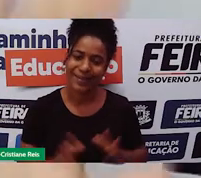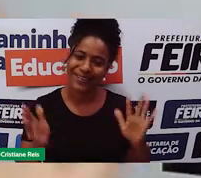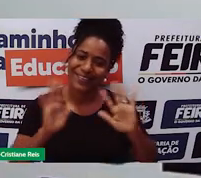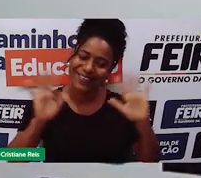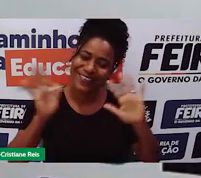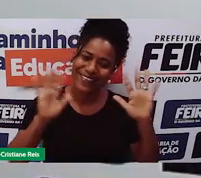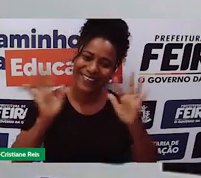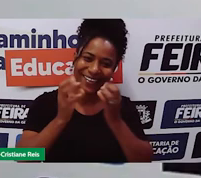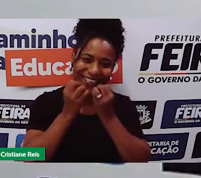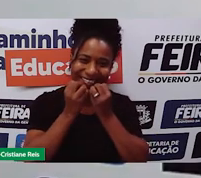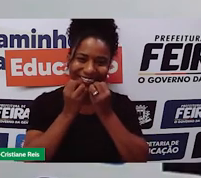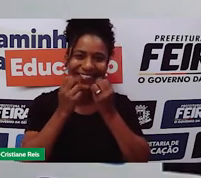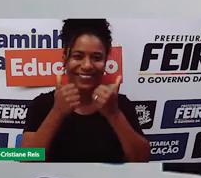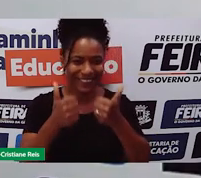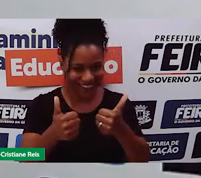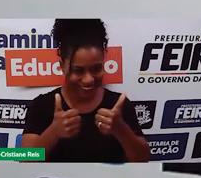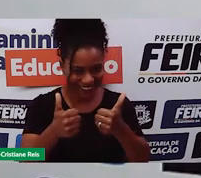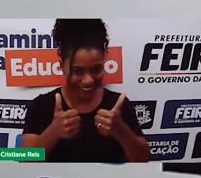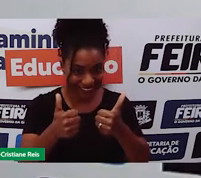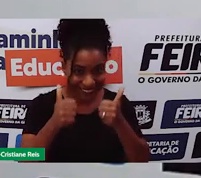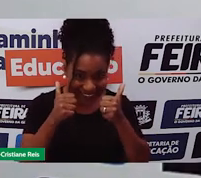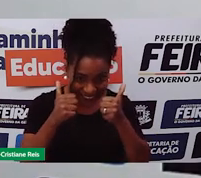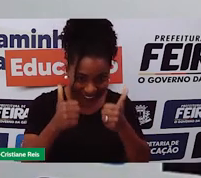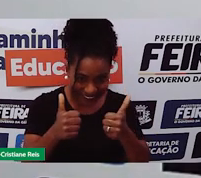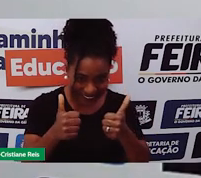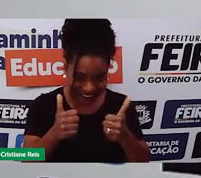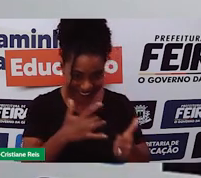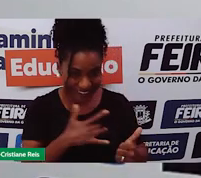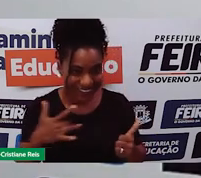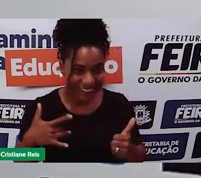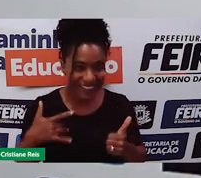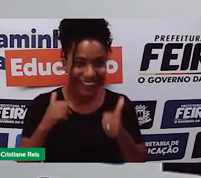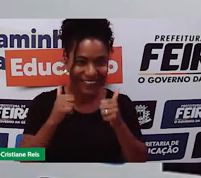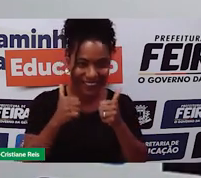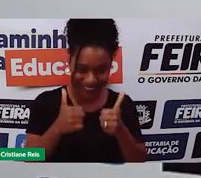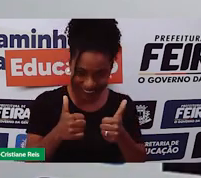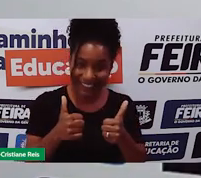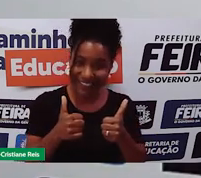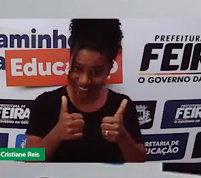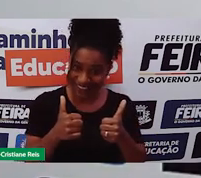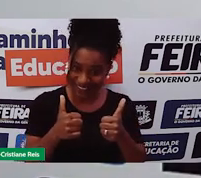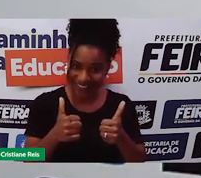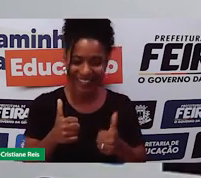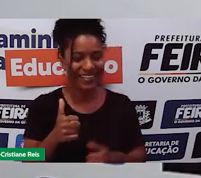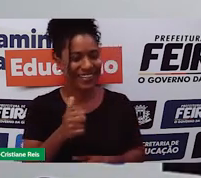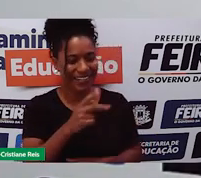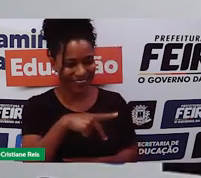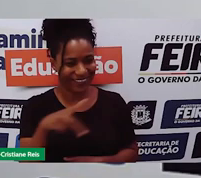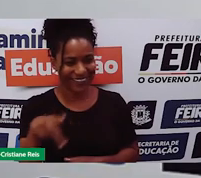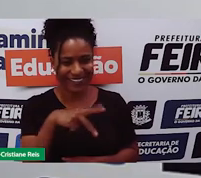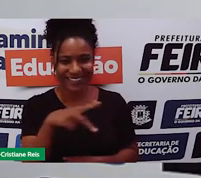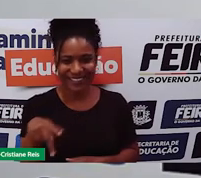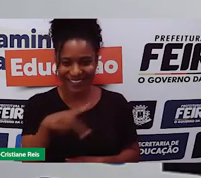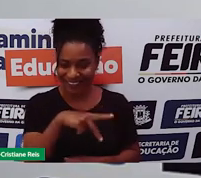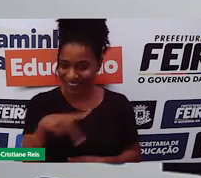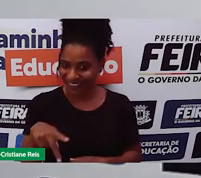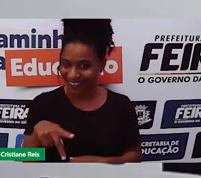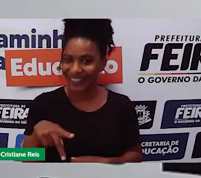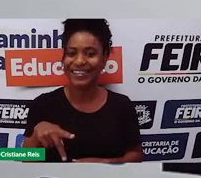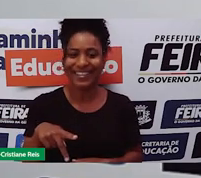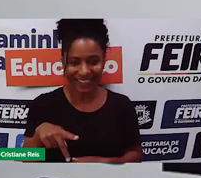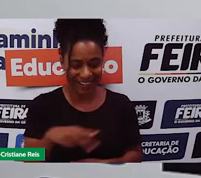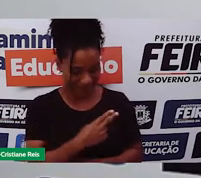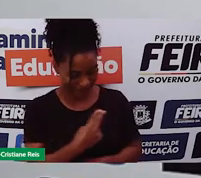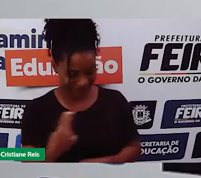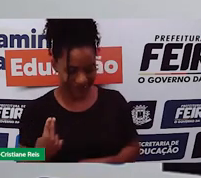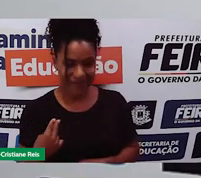Olá, turma! E aí, como estão? A prova nessa aqui, ó. Espero que estejam bem, né? Que